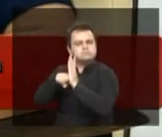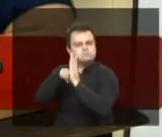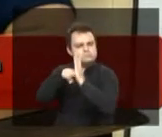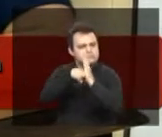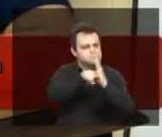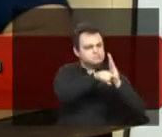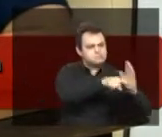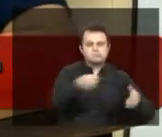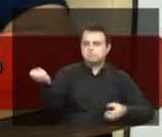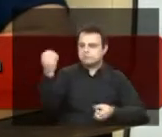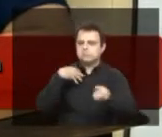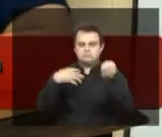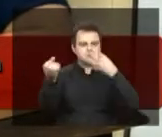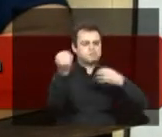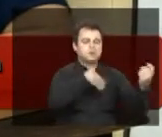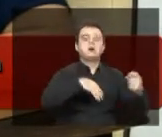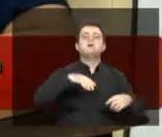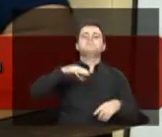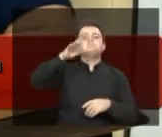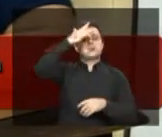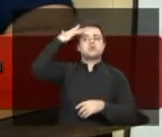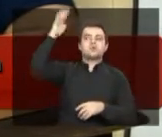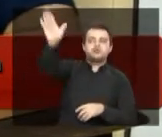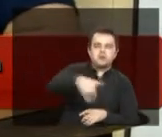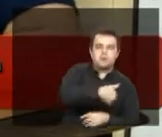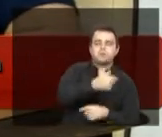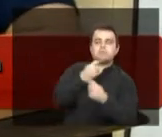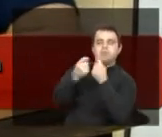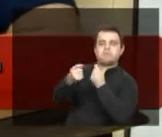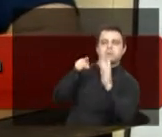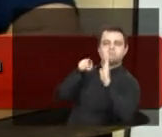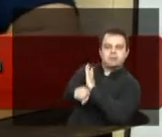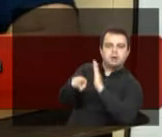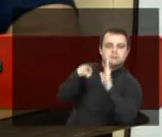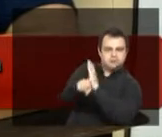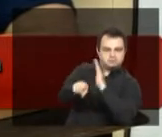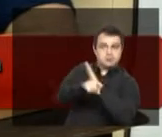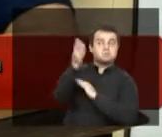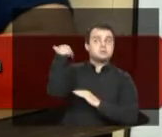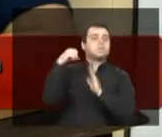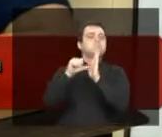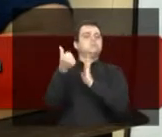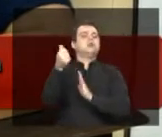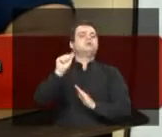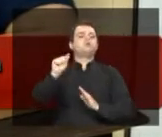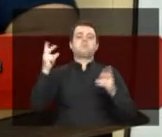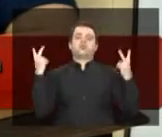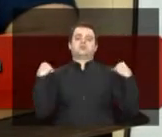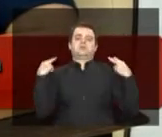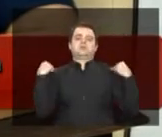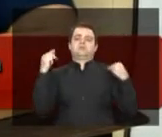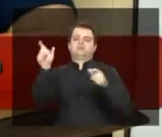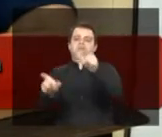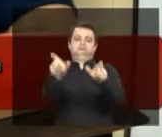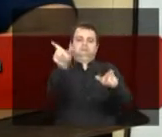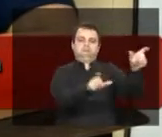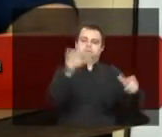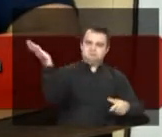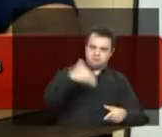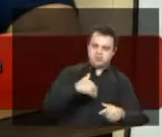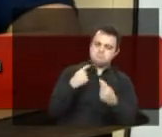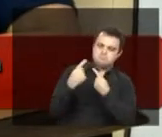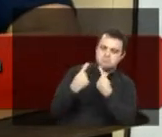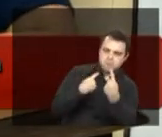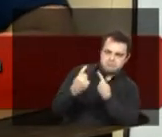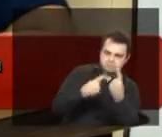e começamos a fase de oitivas. Num primeiro momento, a gente conversou com motoristas, pessoas ligadas